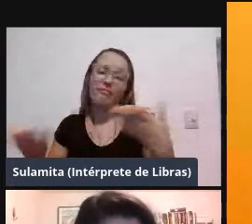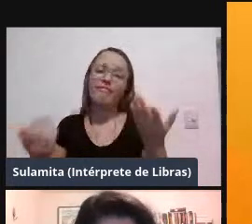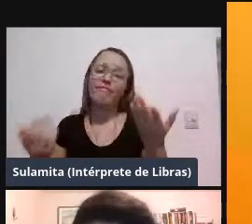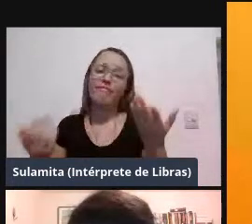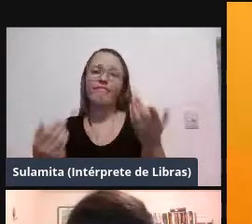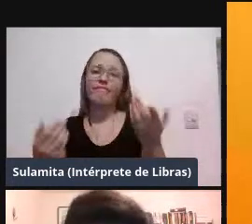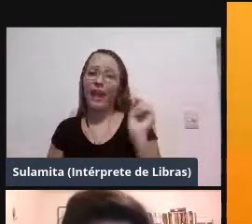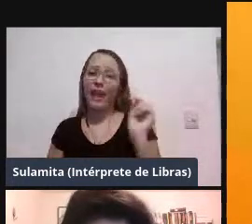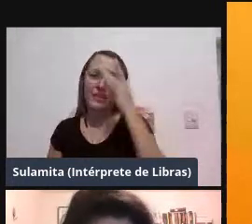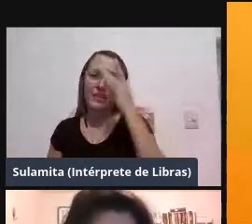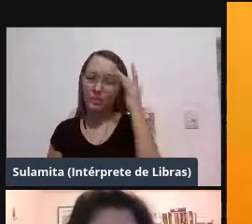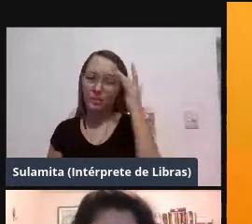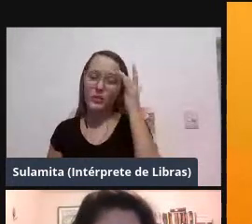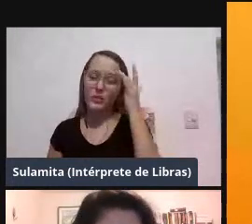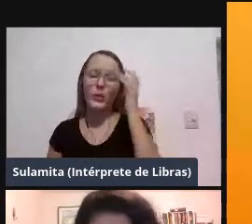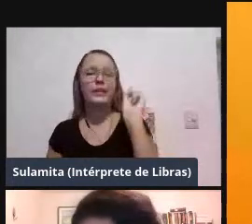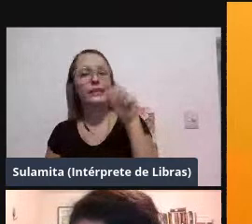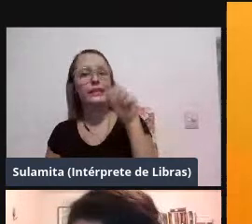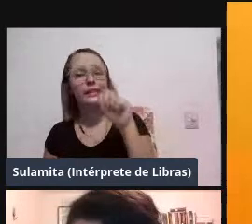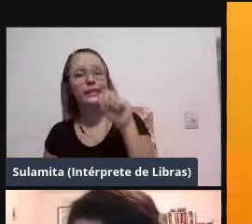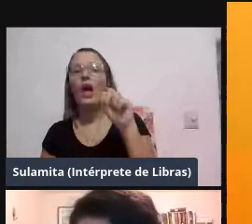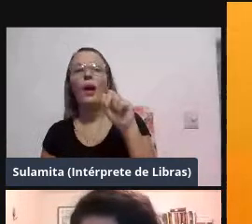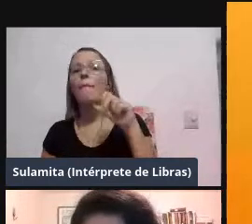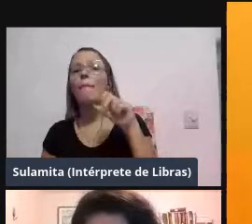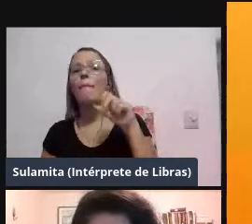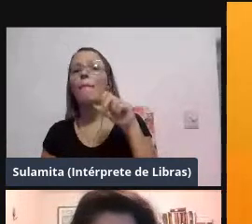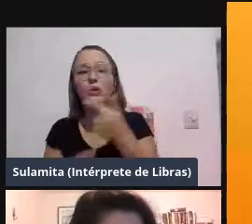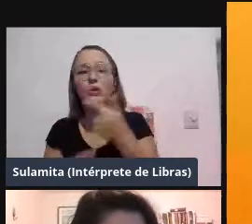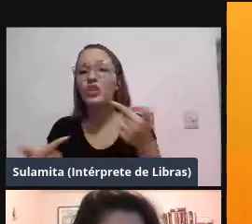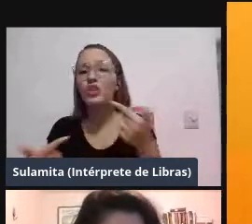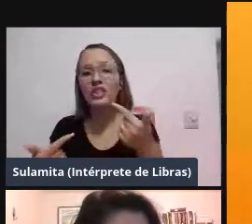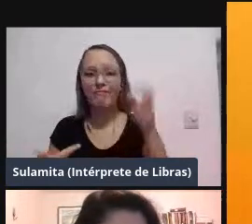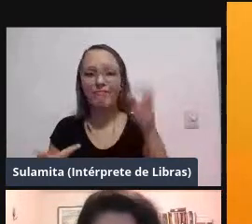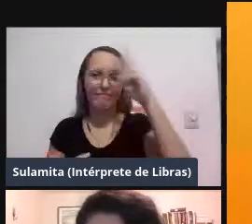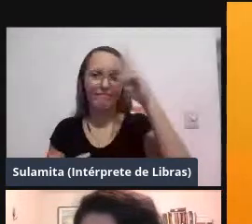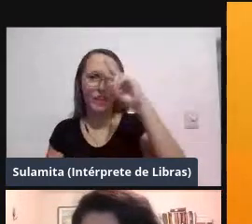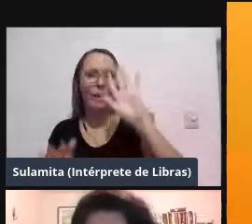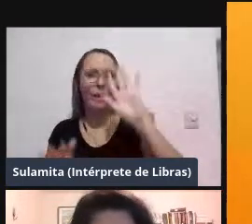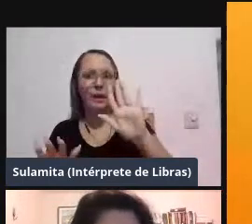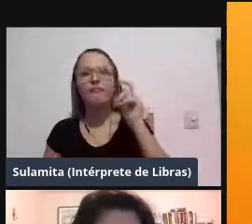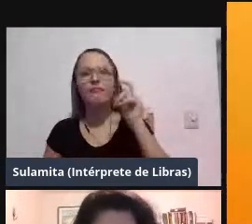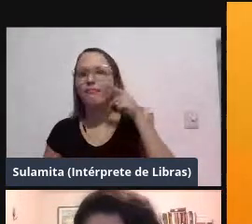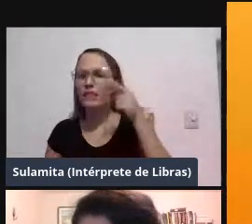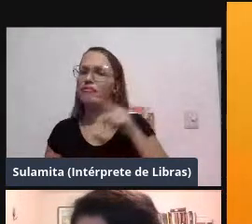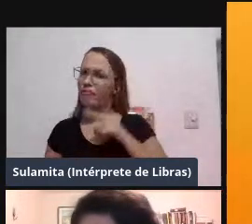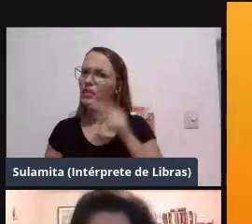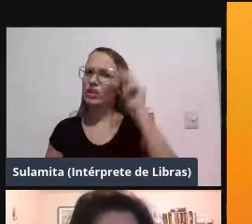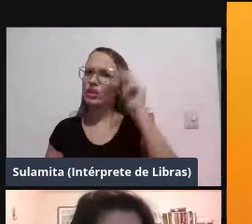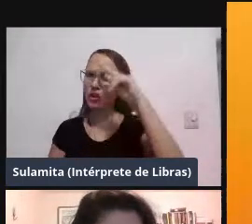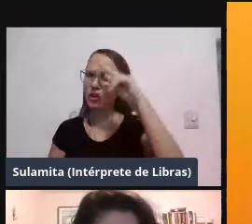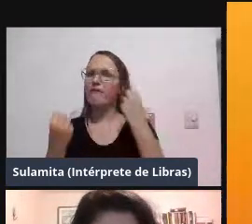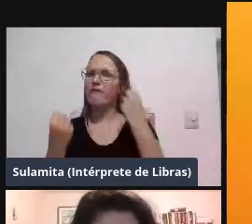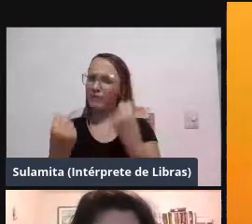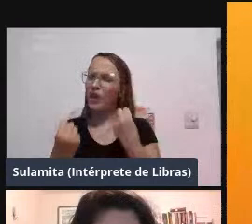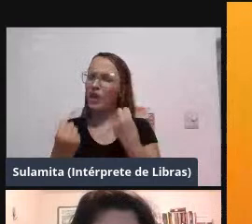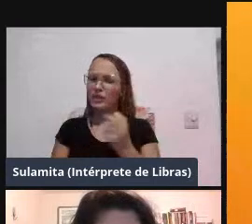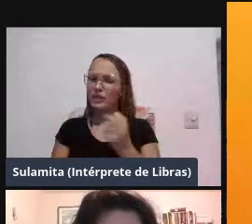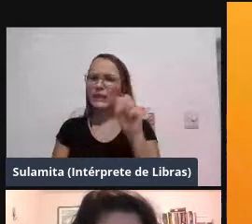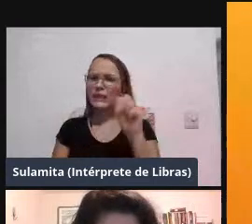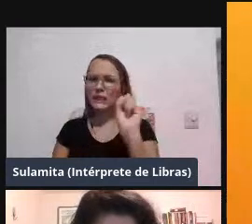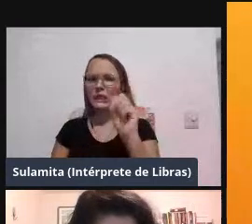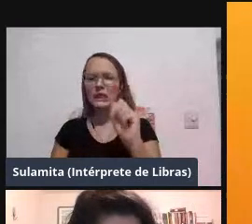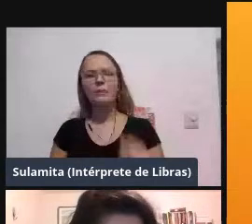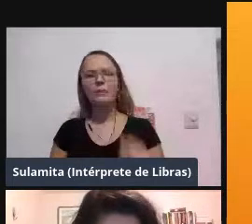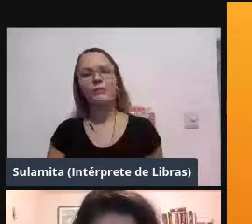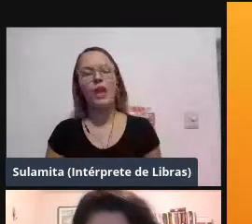forte, já estava, né? Muito forte, uma área com muitos professores novos, participando de congresso, participando das